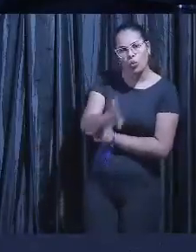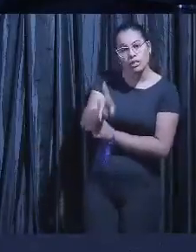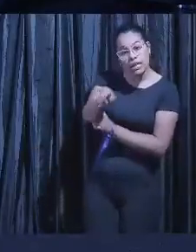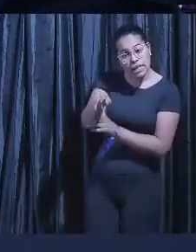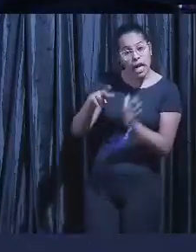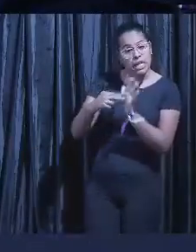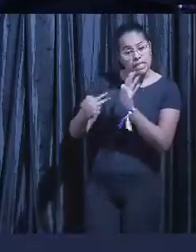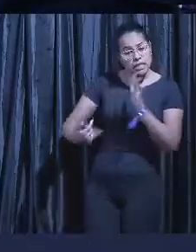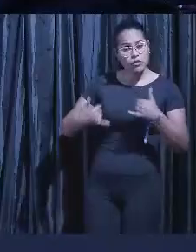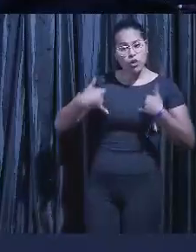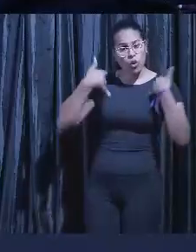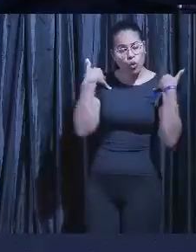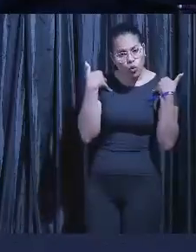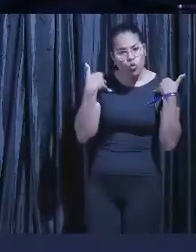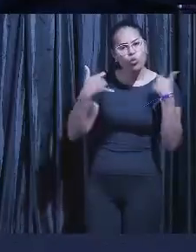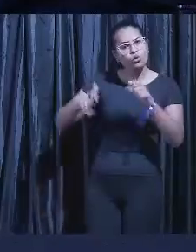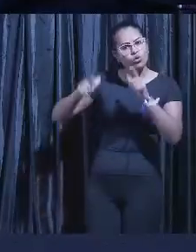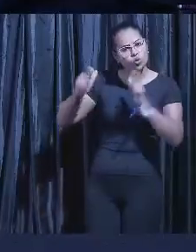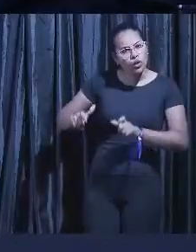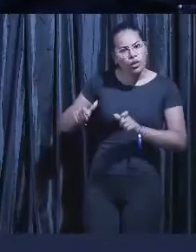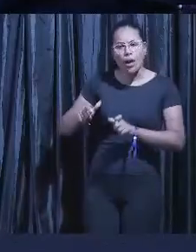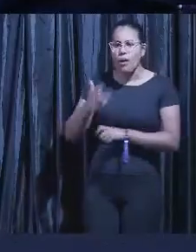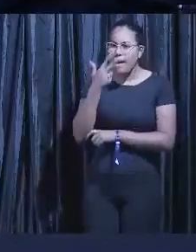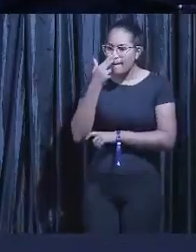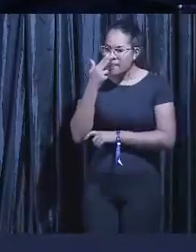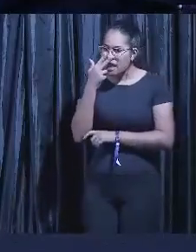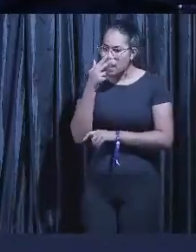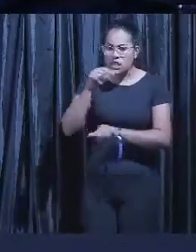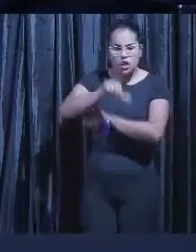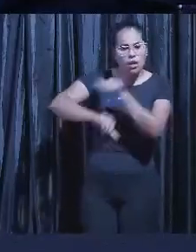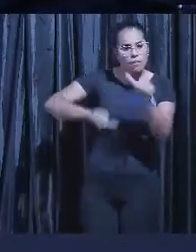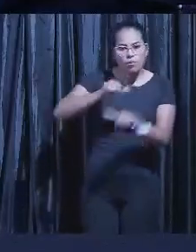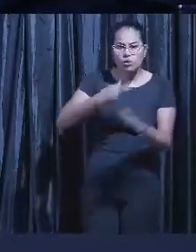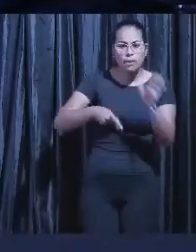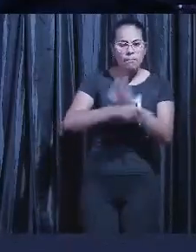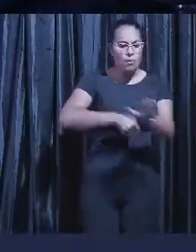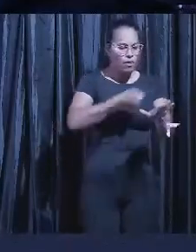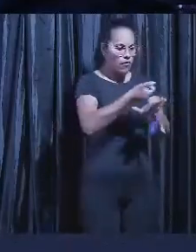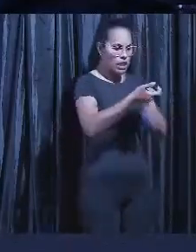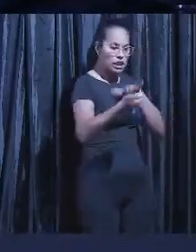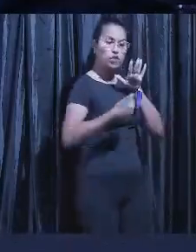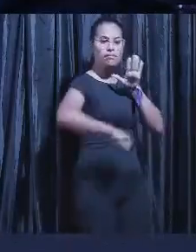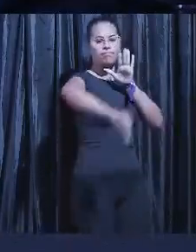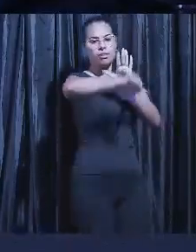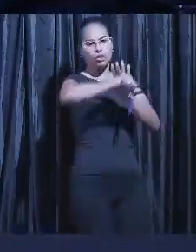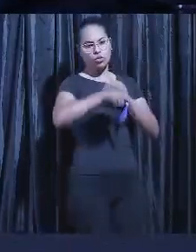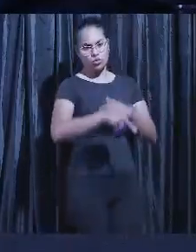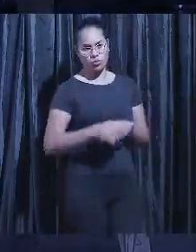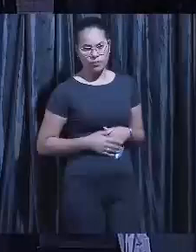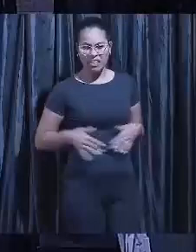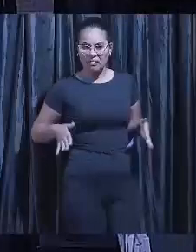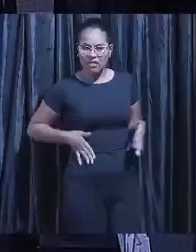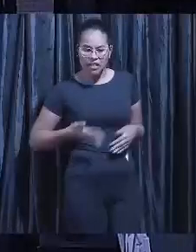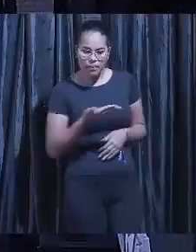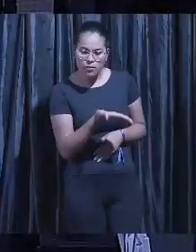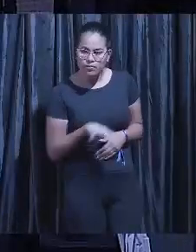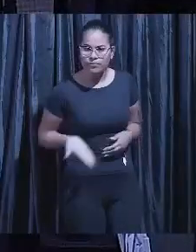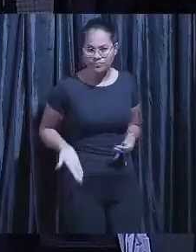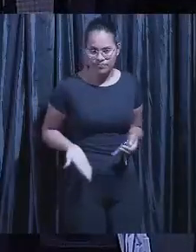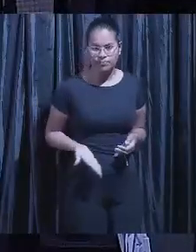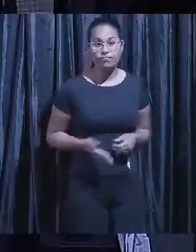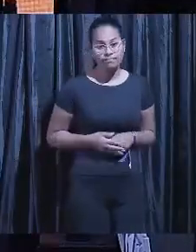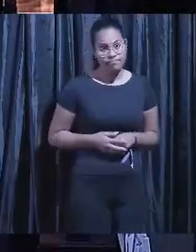território, simplesmente se transforma, através de uma fake news, em bandido, né?